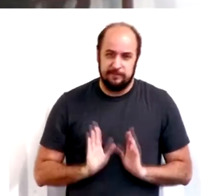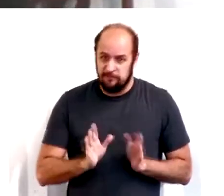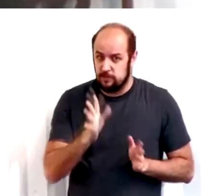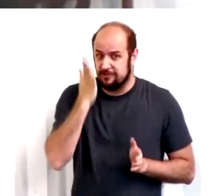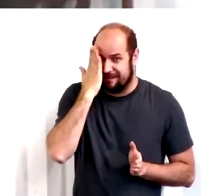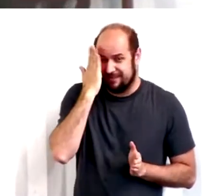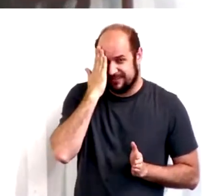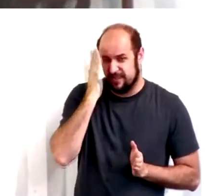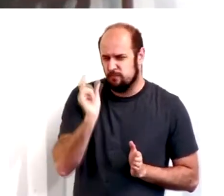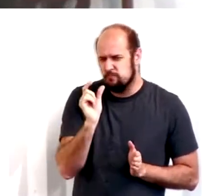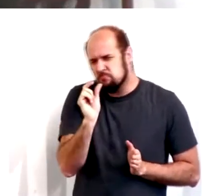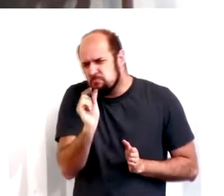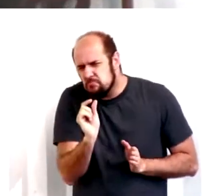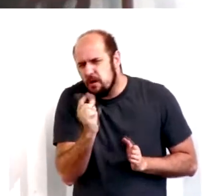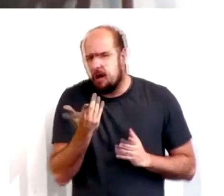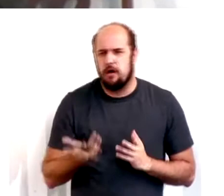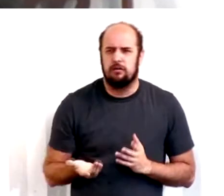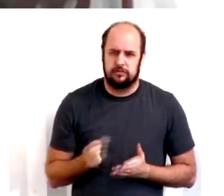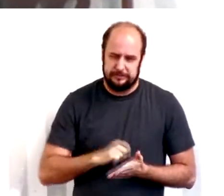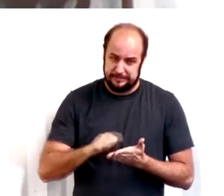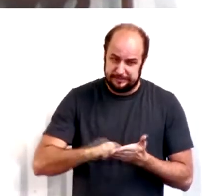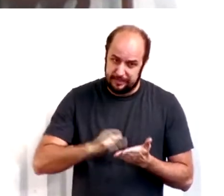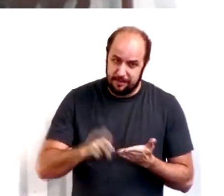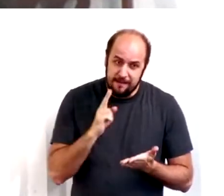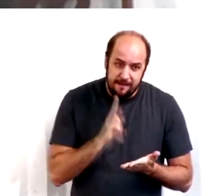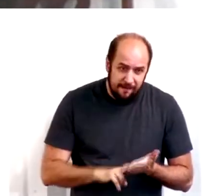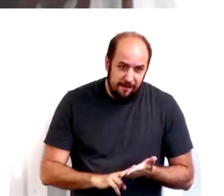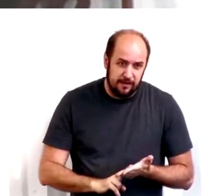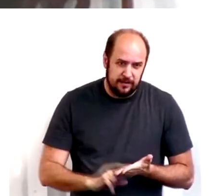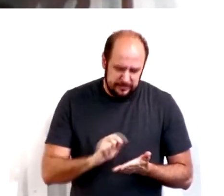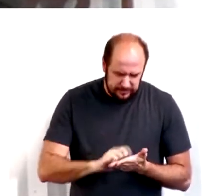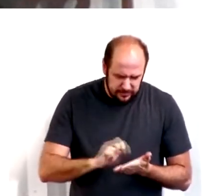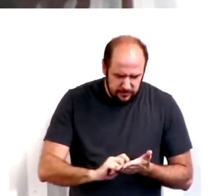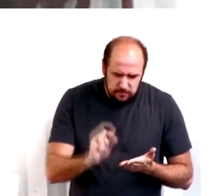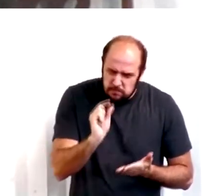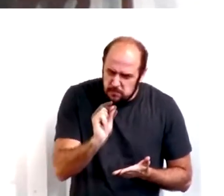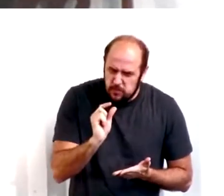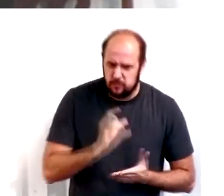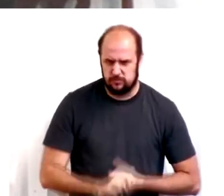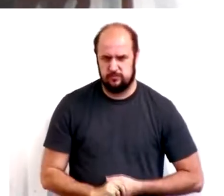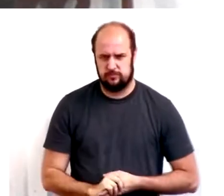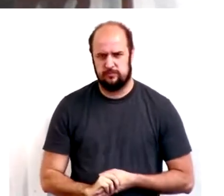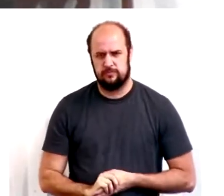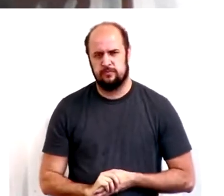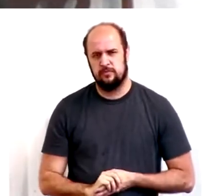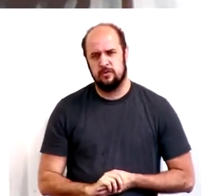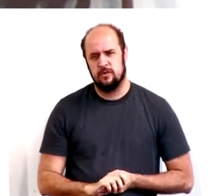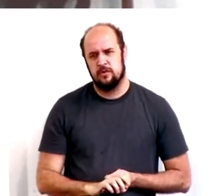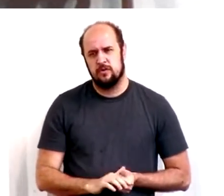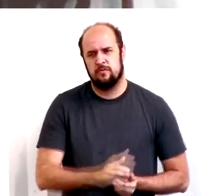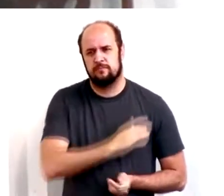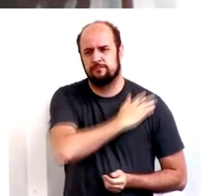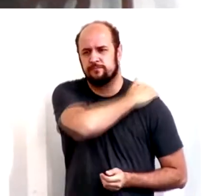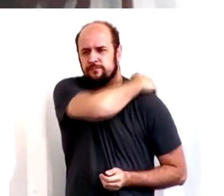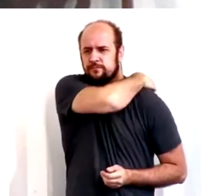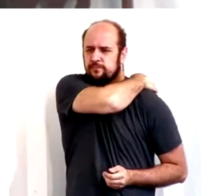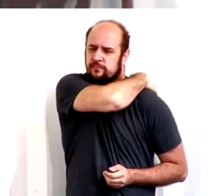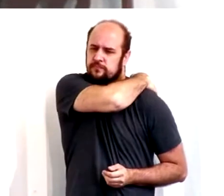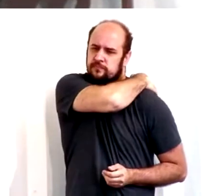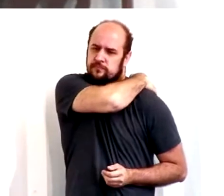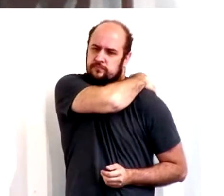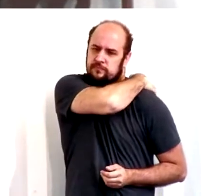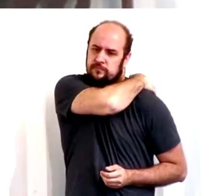escreve a carta um pouco, quando Epafrodito chegou até ele, contando daquilo que era a igreja e